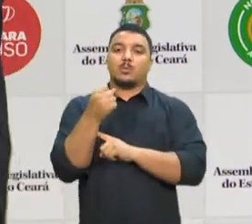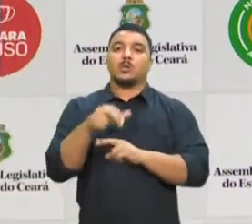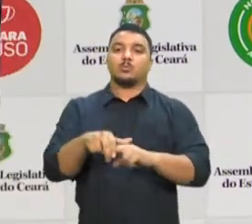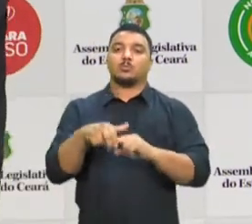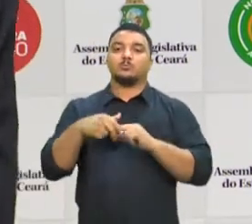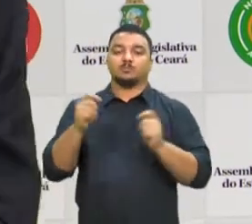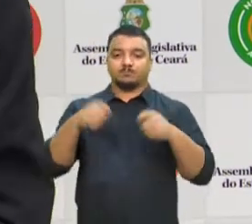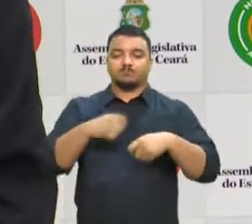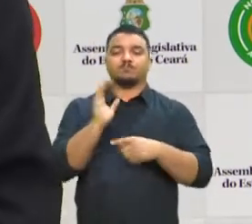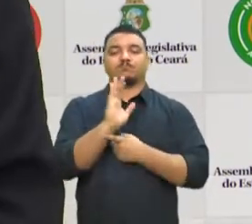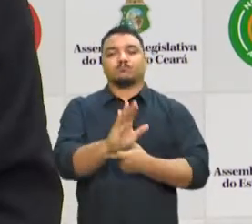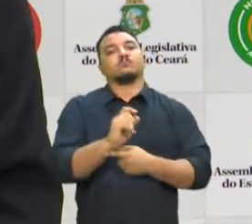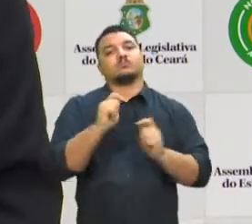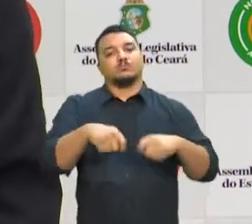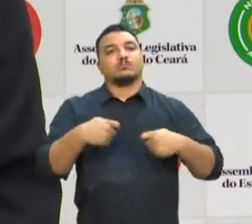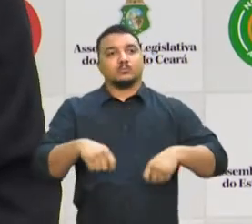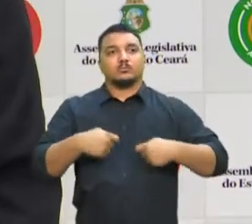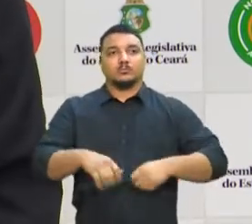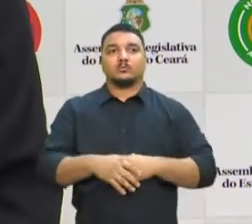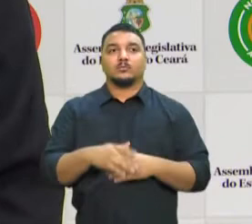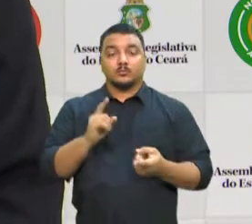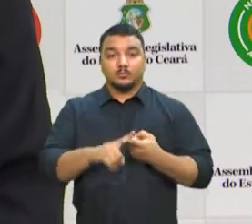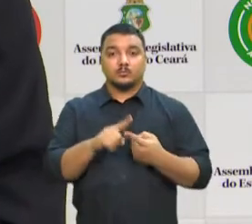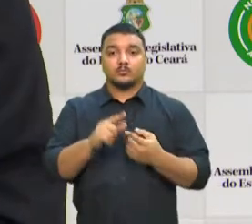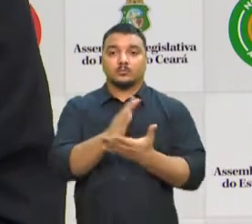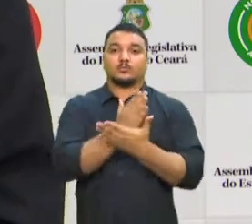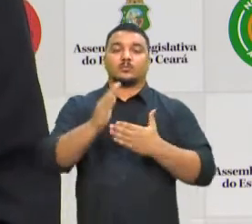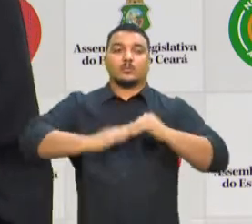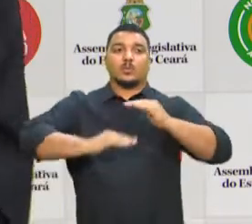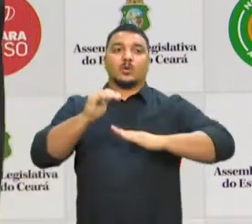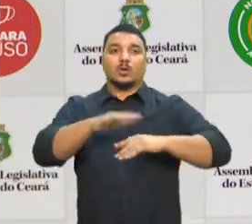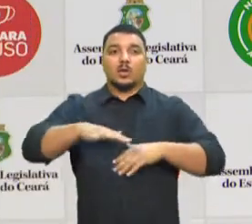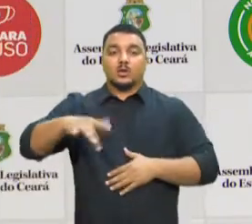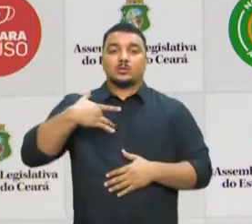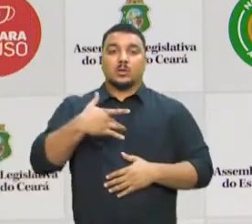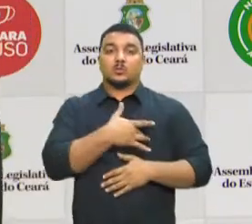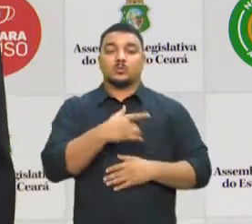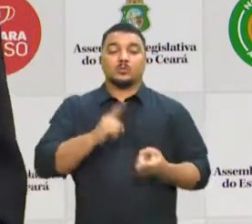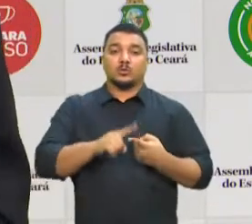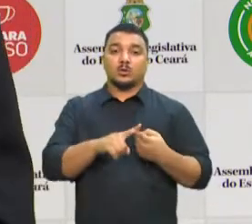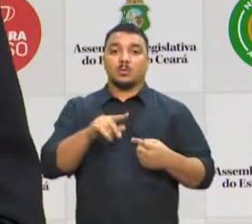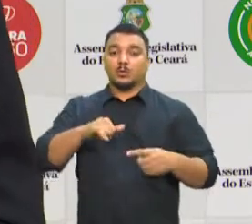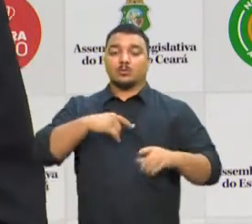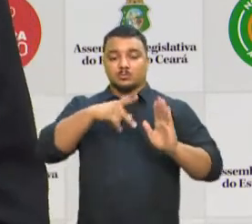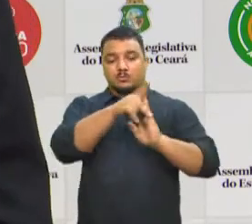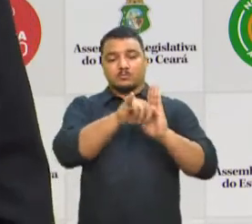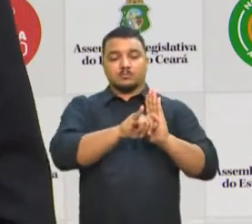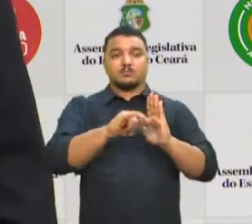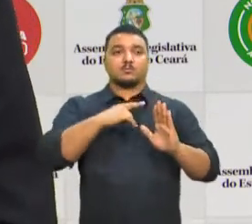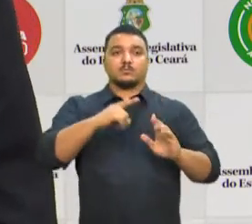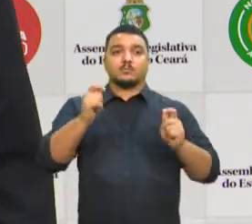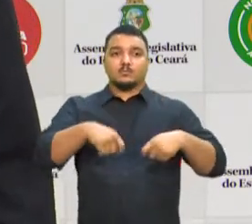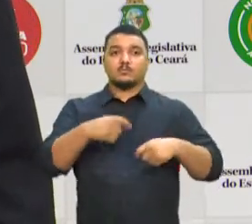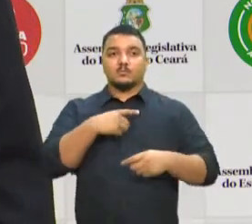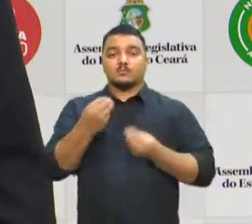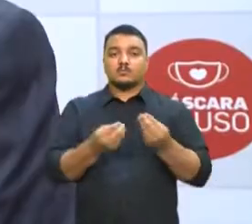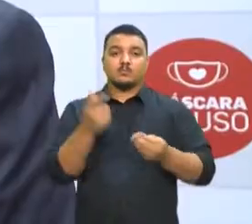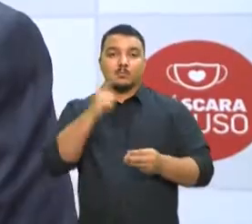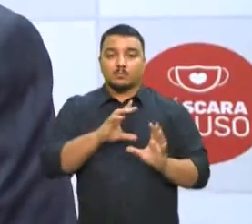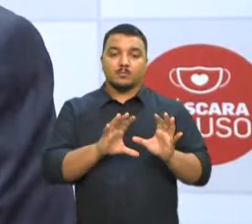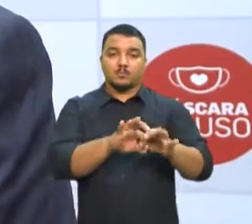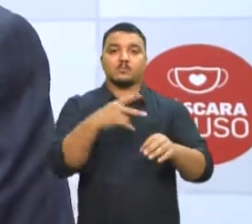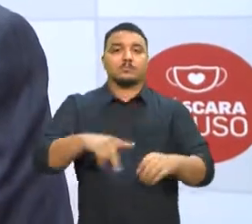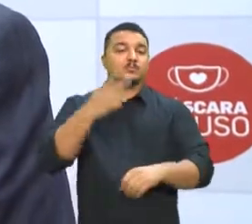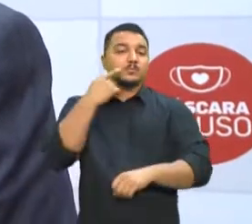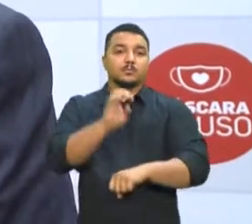necessidade. Esse projeto foi orientado também por alguns profissionais de saúde e a gente fez o projeto de indicação, né, esperando que seja implementado no nosso estado.